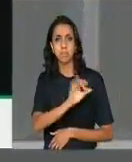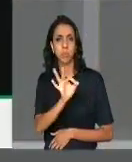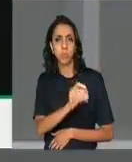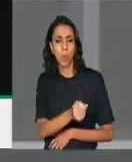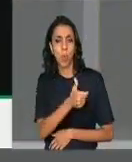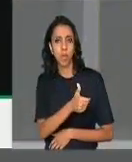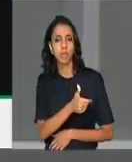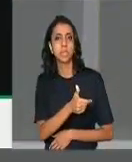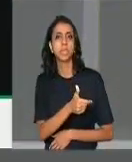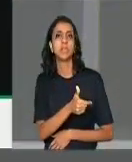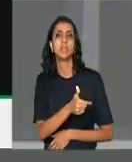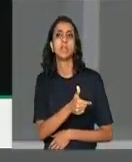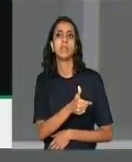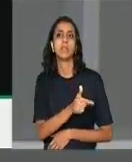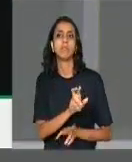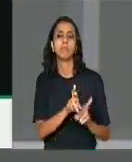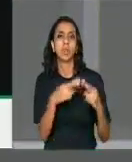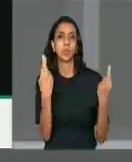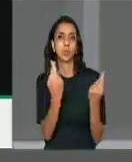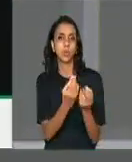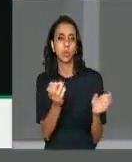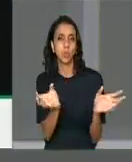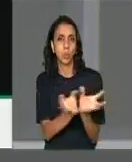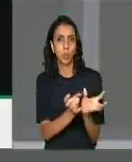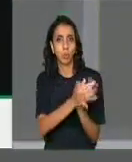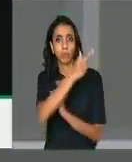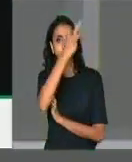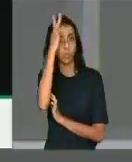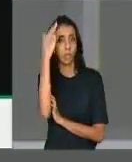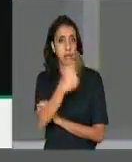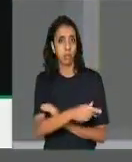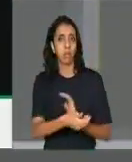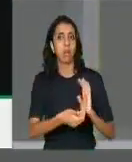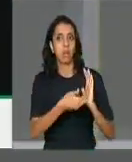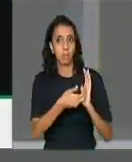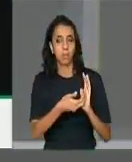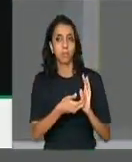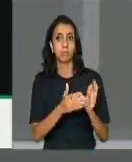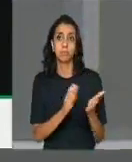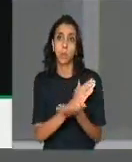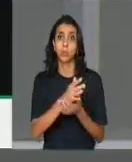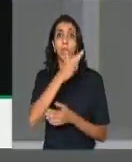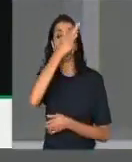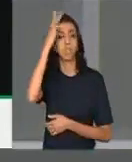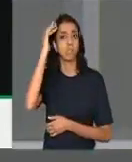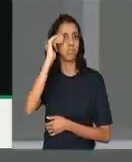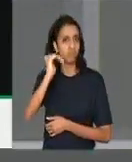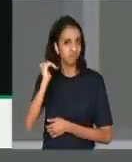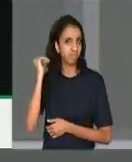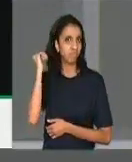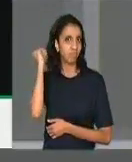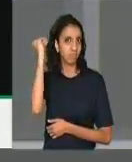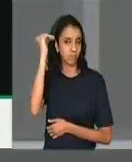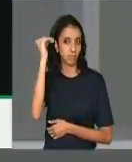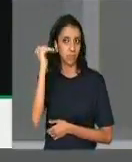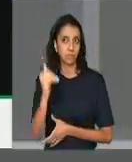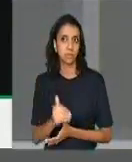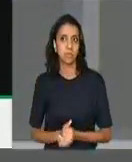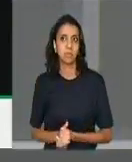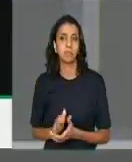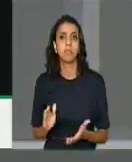com um grupo de altíssimo nível de funcionários desta casa, que aliás tem funcionários de alto nível. Neste caso,